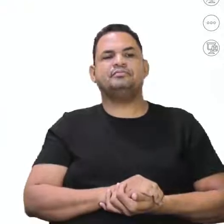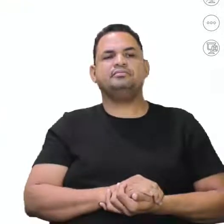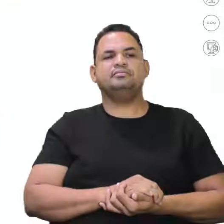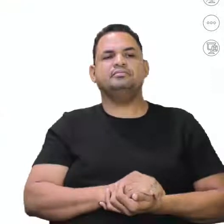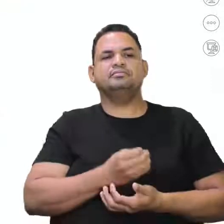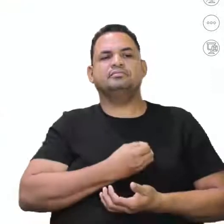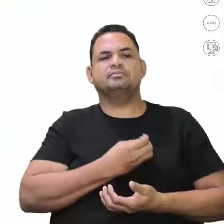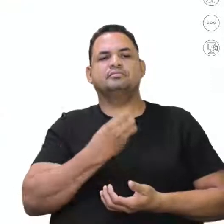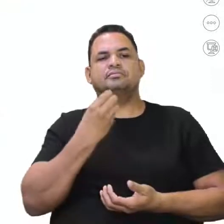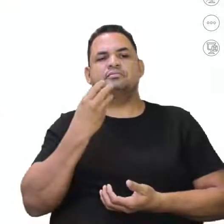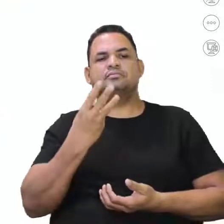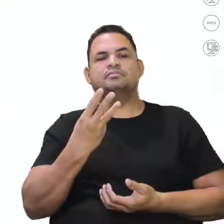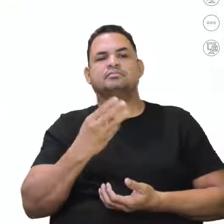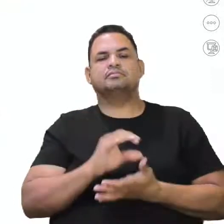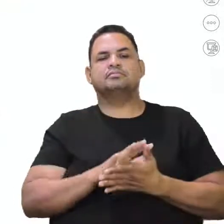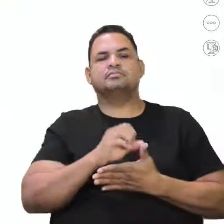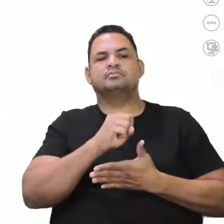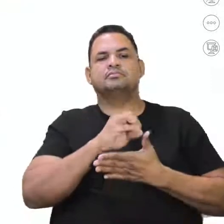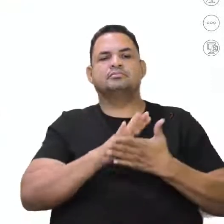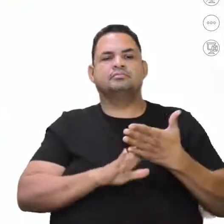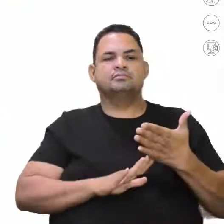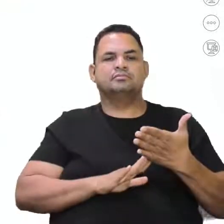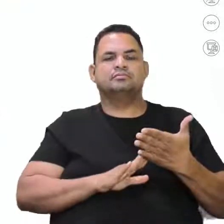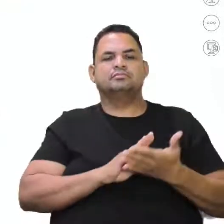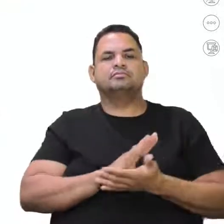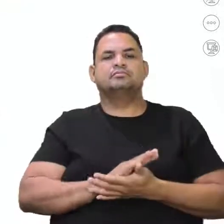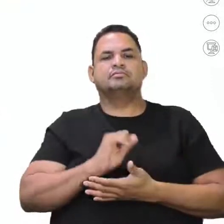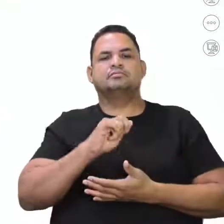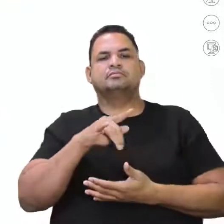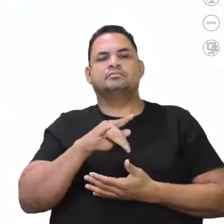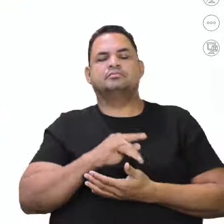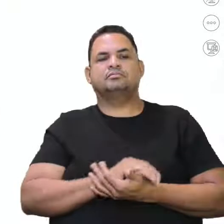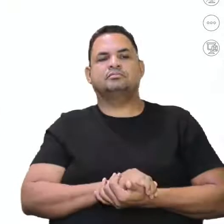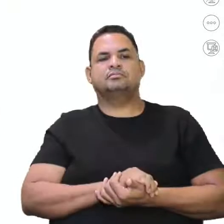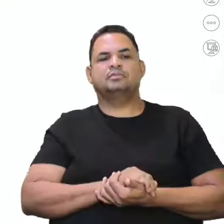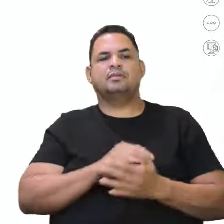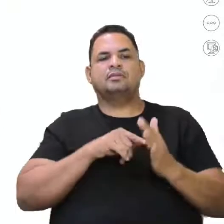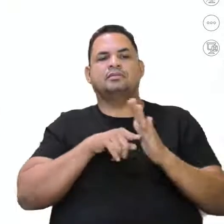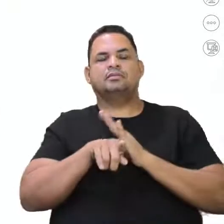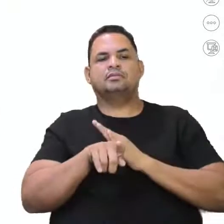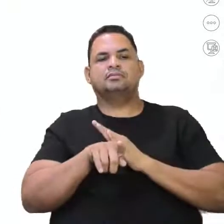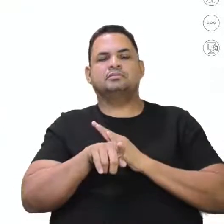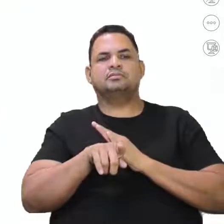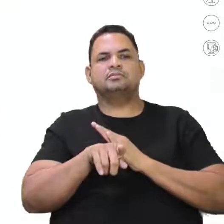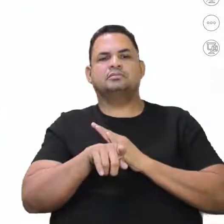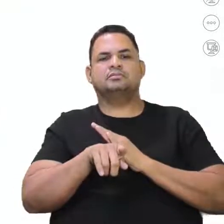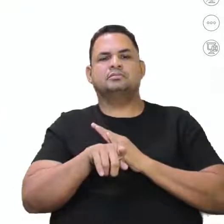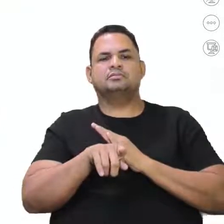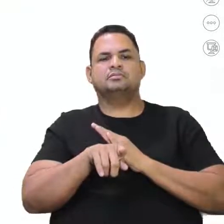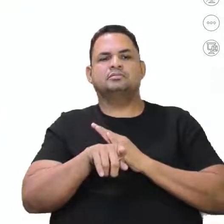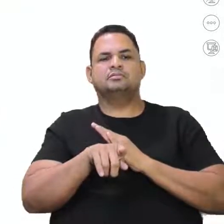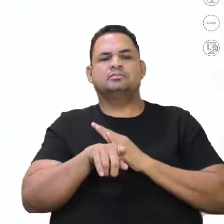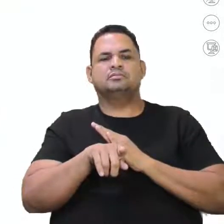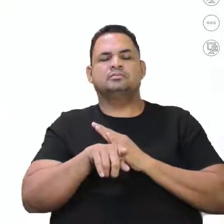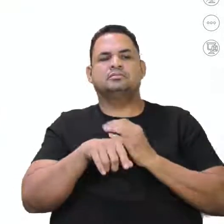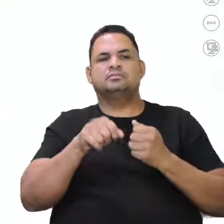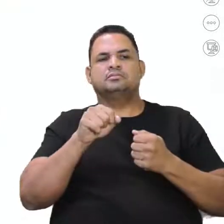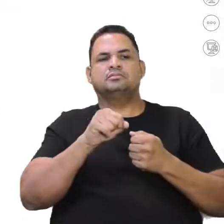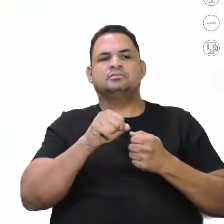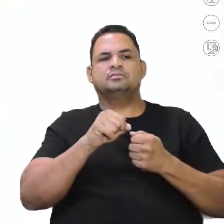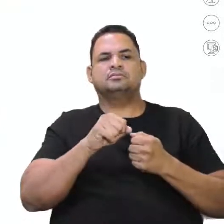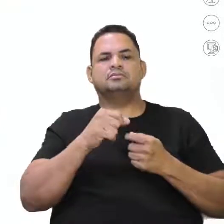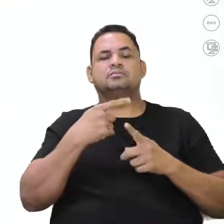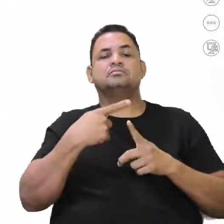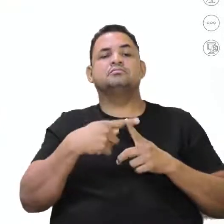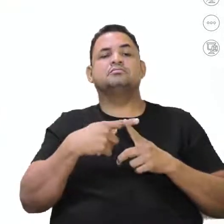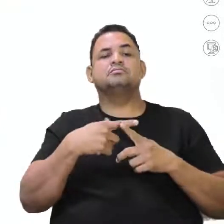Número 3, the questions are asked by. As perguntas são feitas